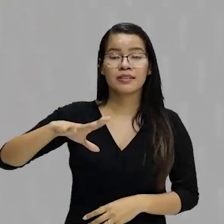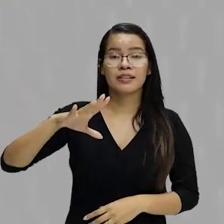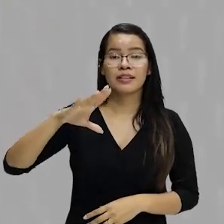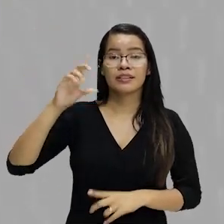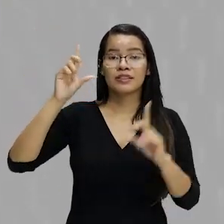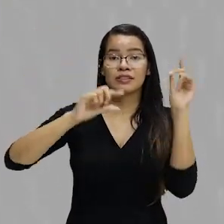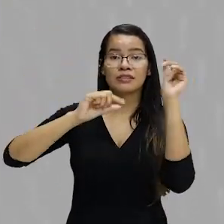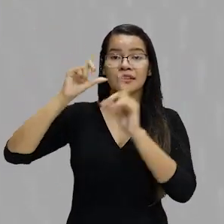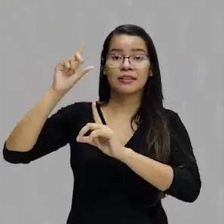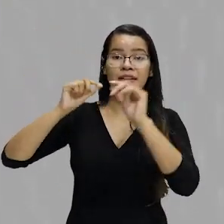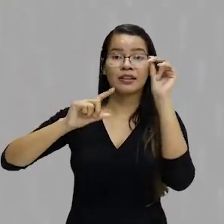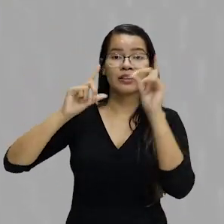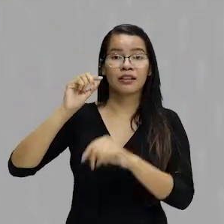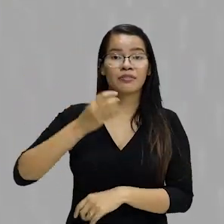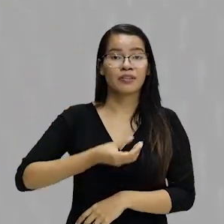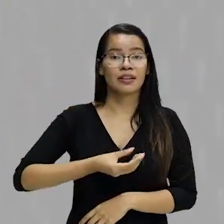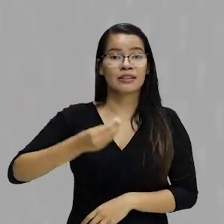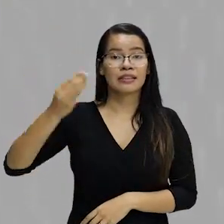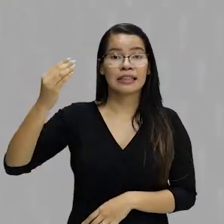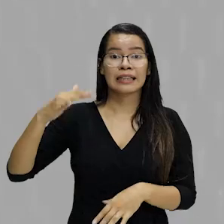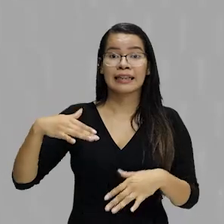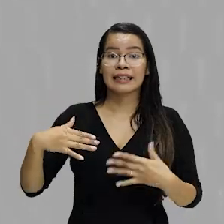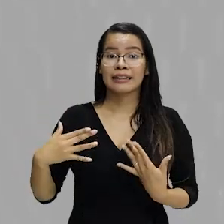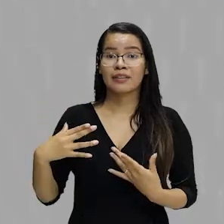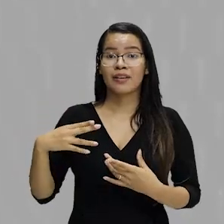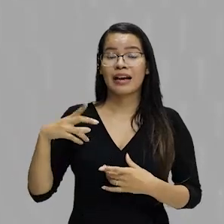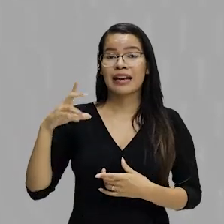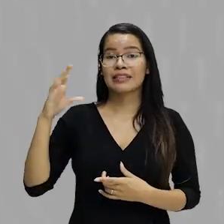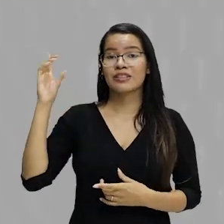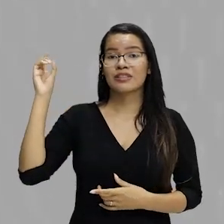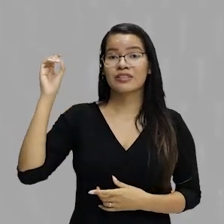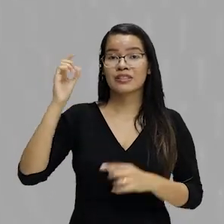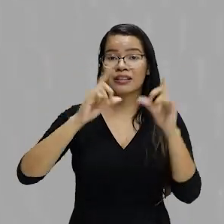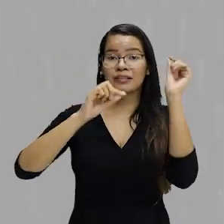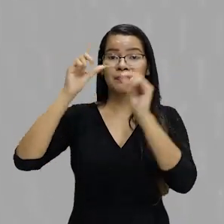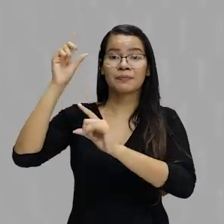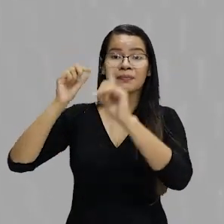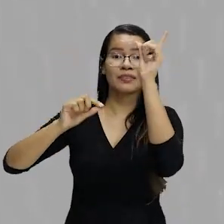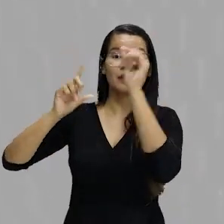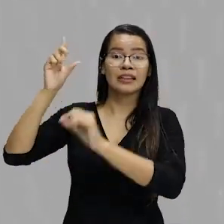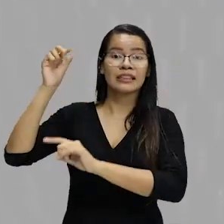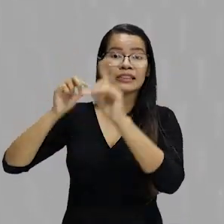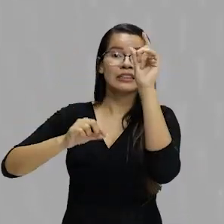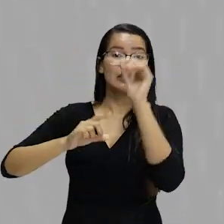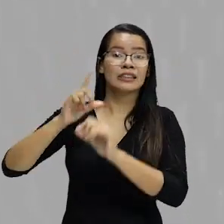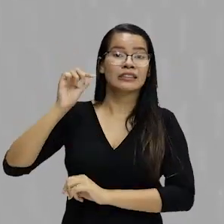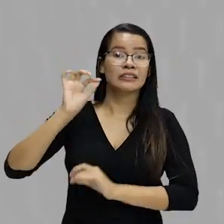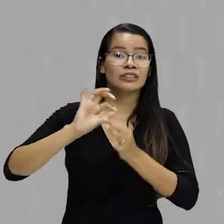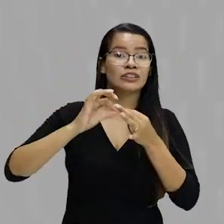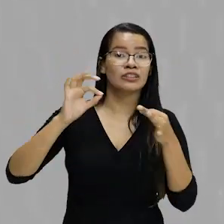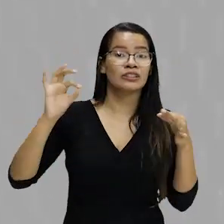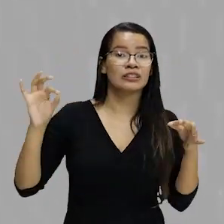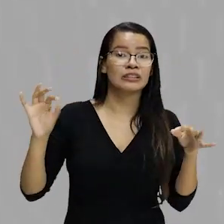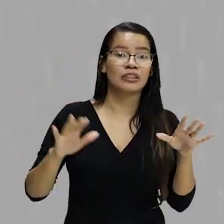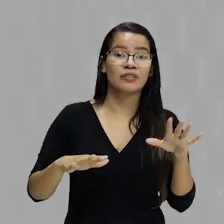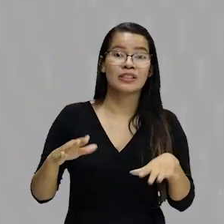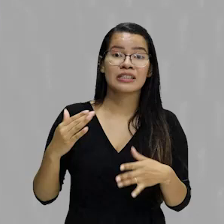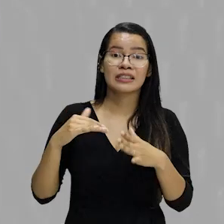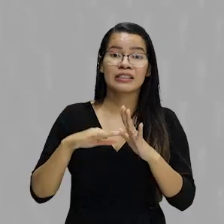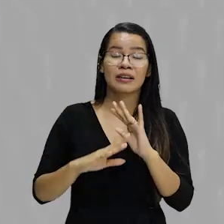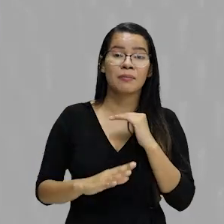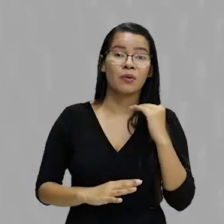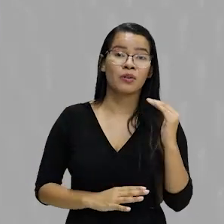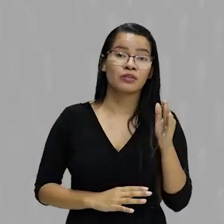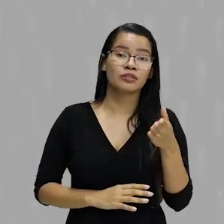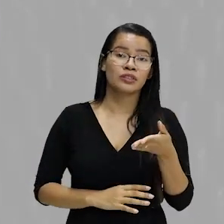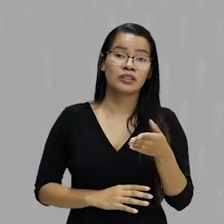tão distante que talvez ela nem exista mais, ela já tenha morrido, virado aí uma anã, um buraco negro,